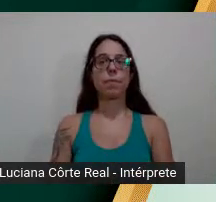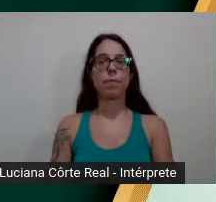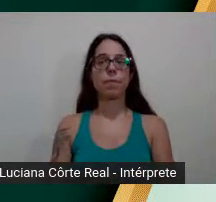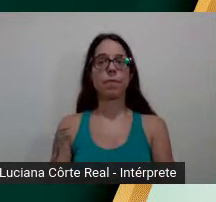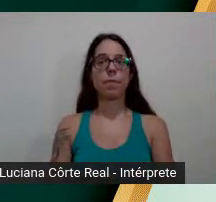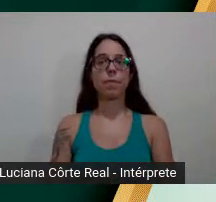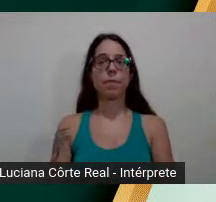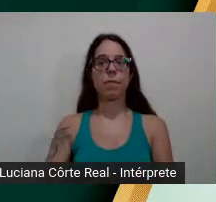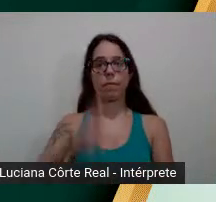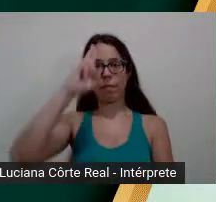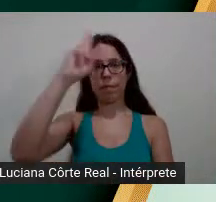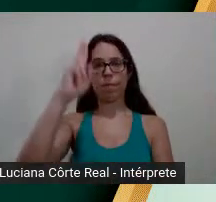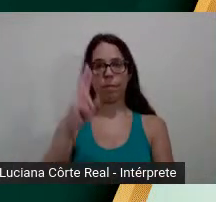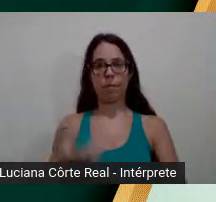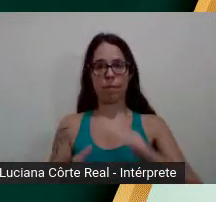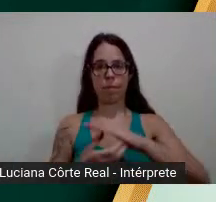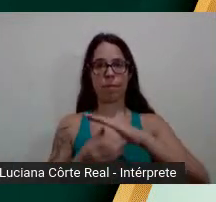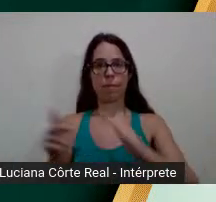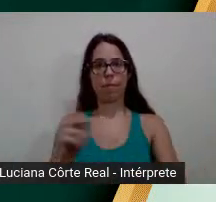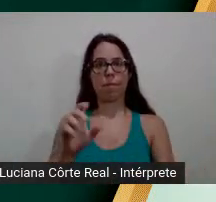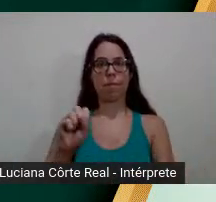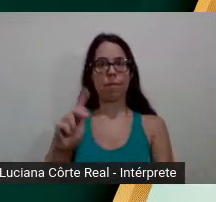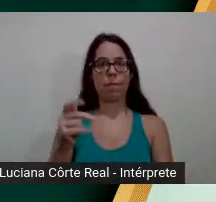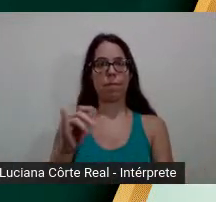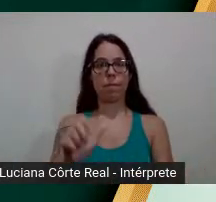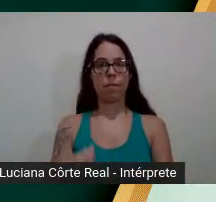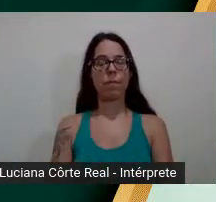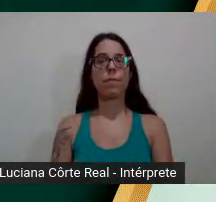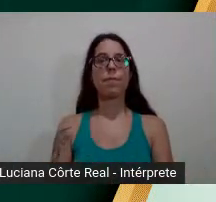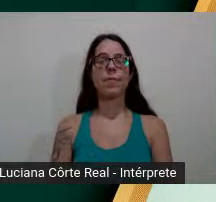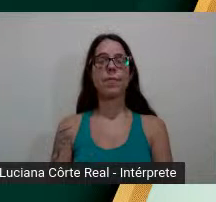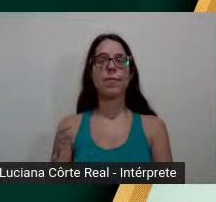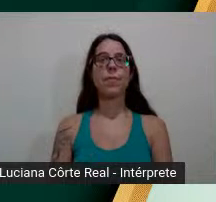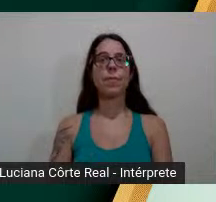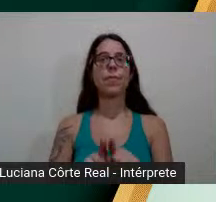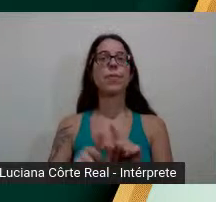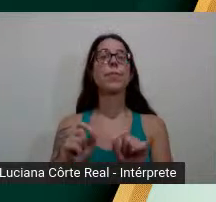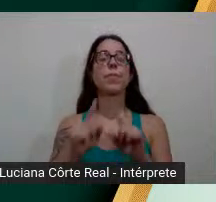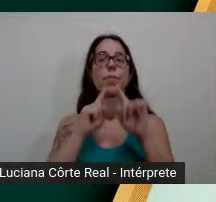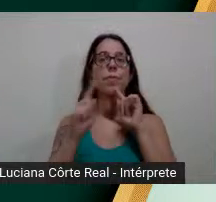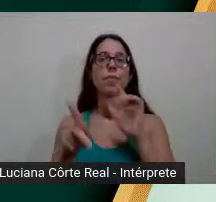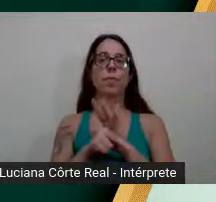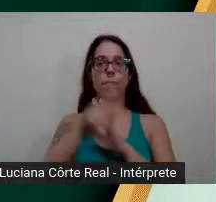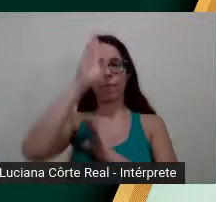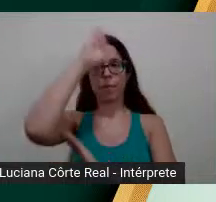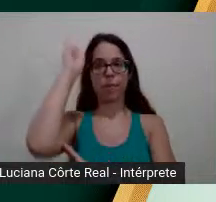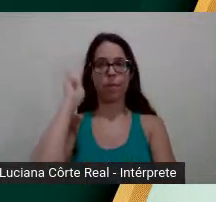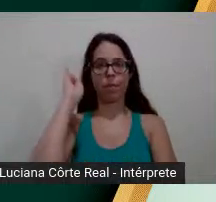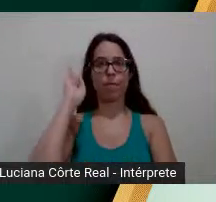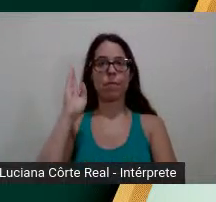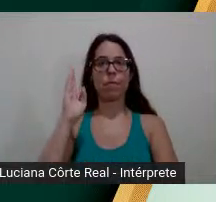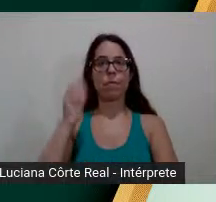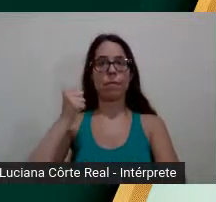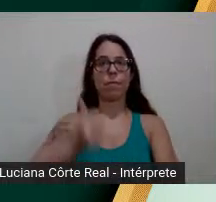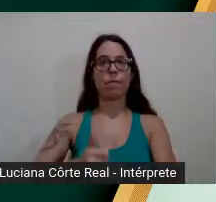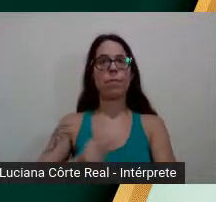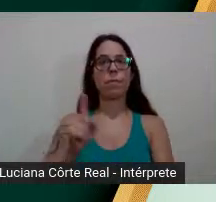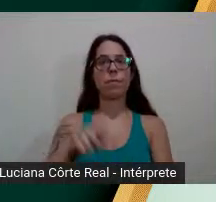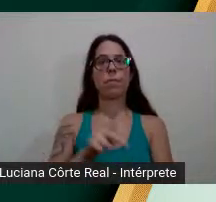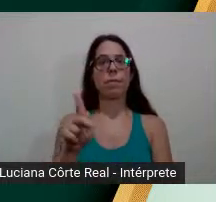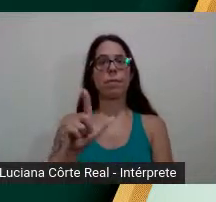a diretora do campus, professora Sheila, a coordenadora acadêmica substituta, professora